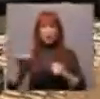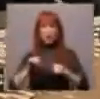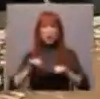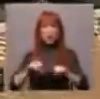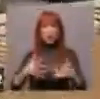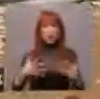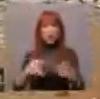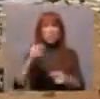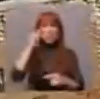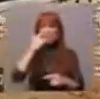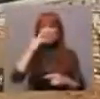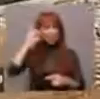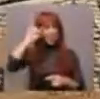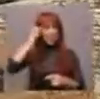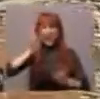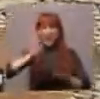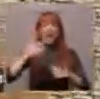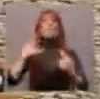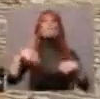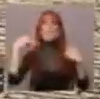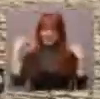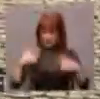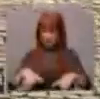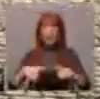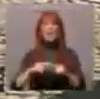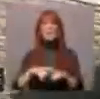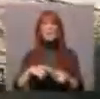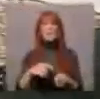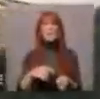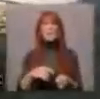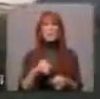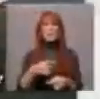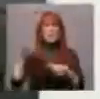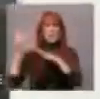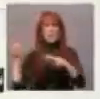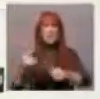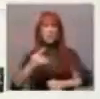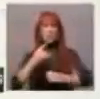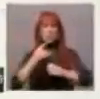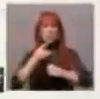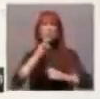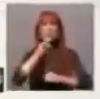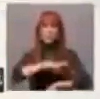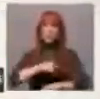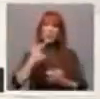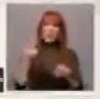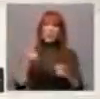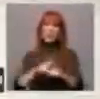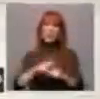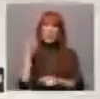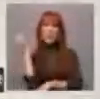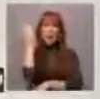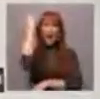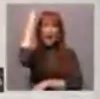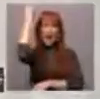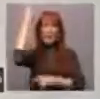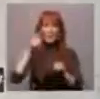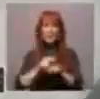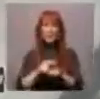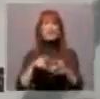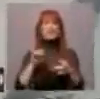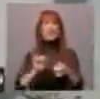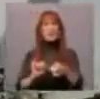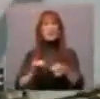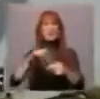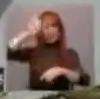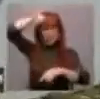Não há vítimas, mas há então a registar esse vento extremo que podia ter sido um fenómeno de tornado ou de downburst,